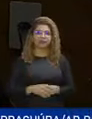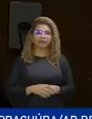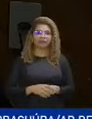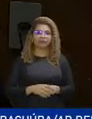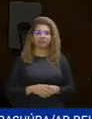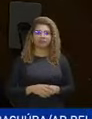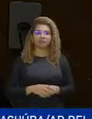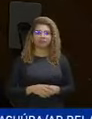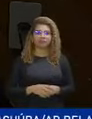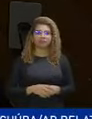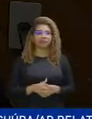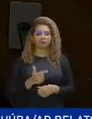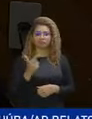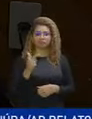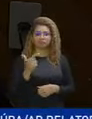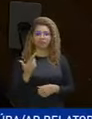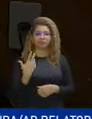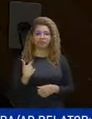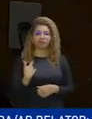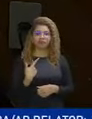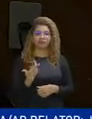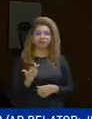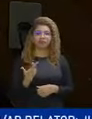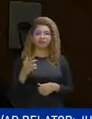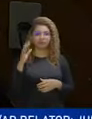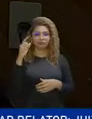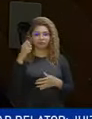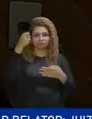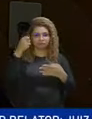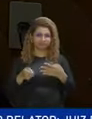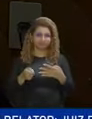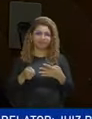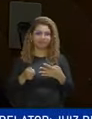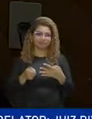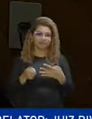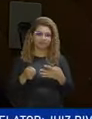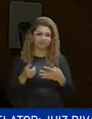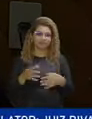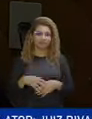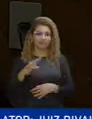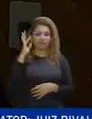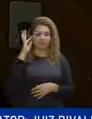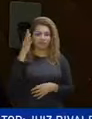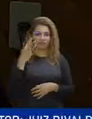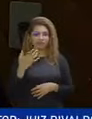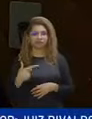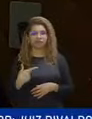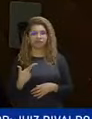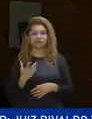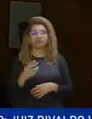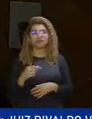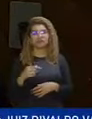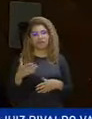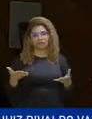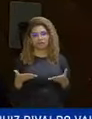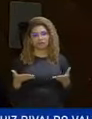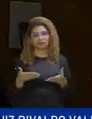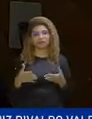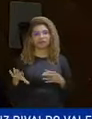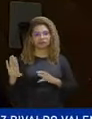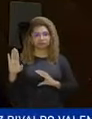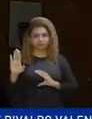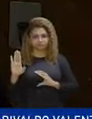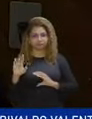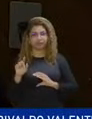672/2020, inexistindo qualquer decisão liminar no sentido de suspender seus efeitos, será o recorrente impedido de obter a sua